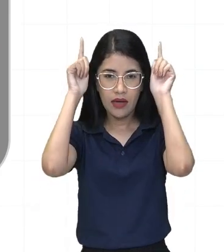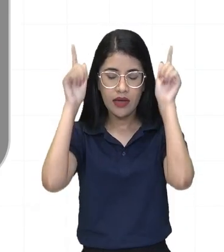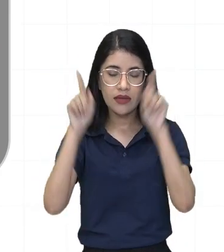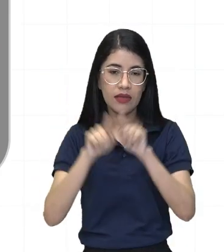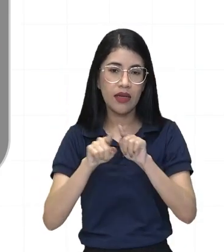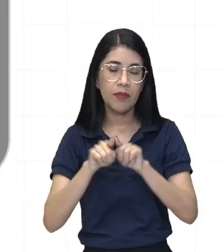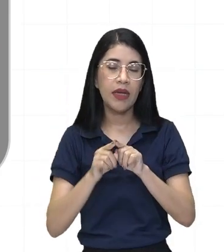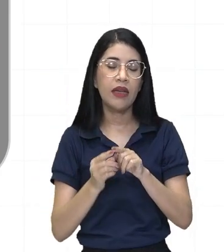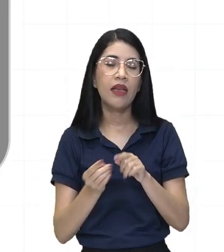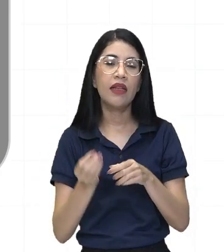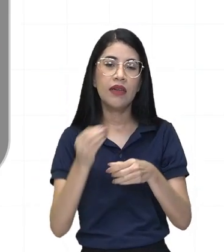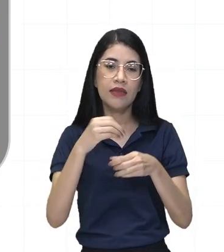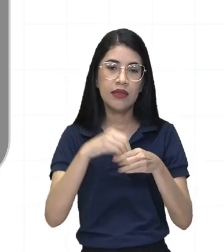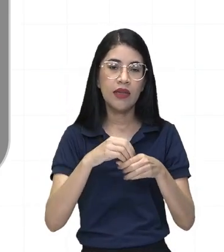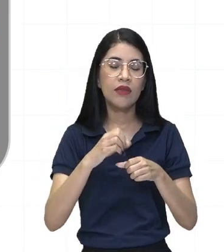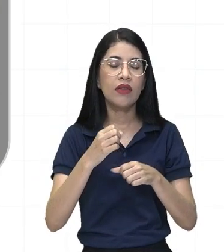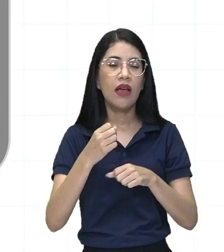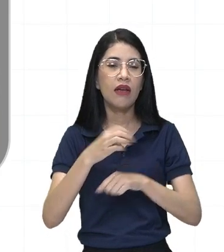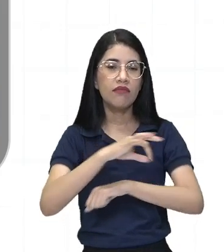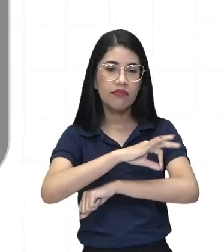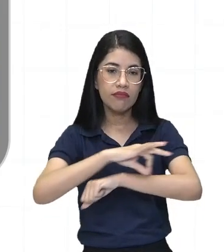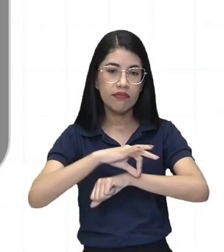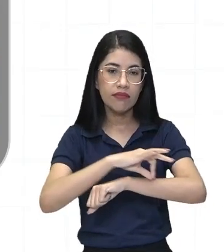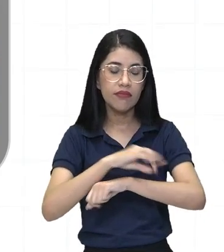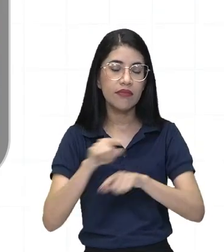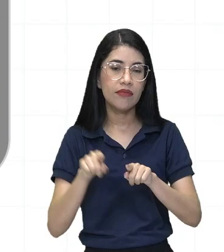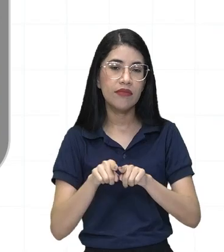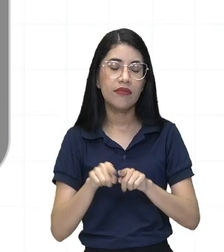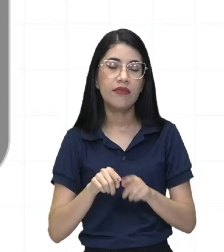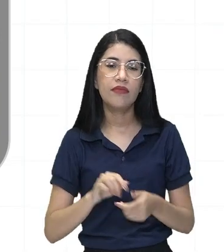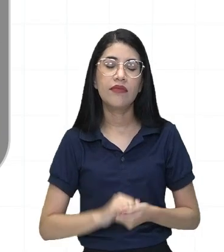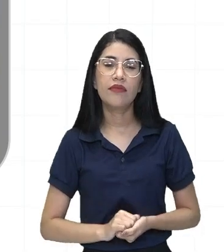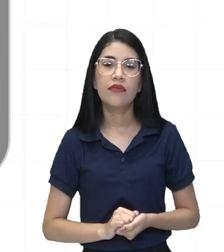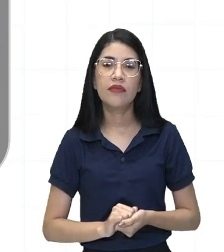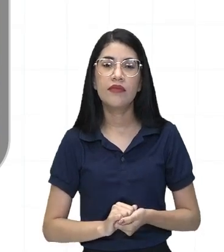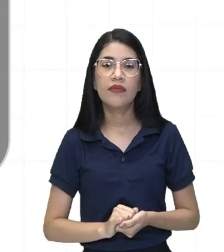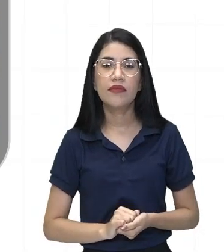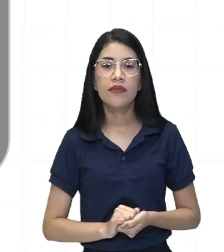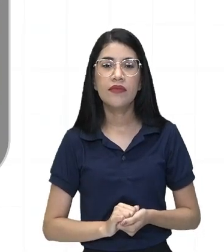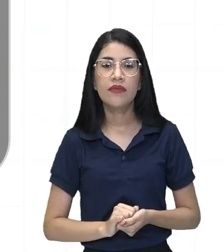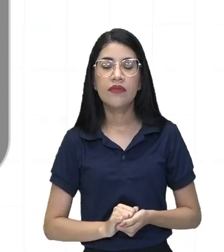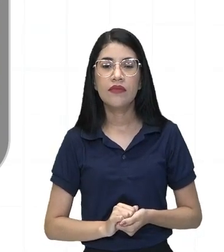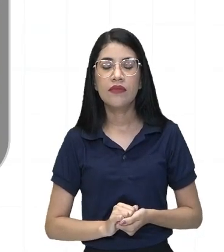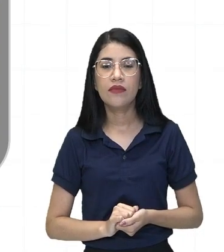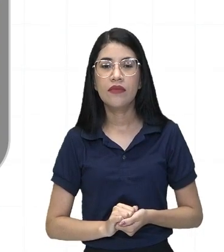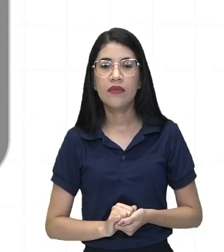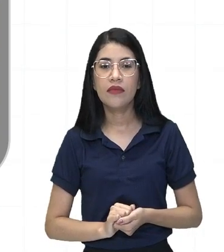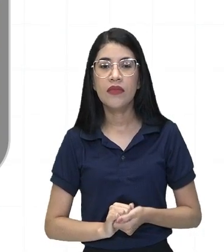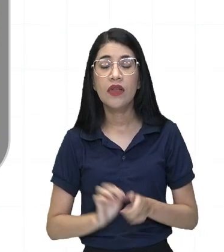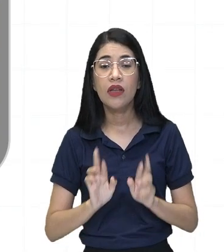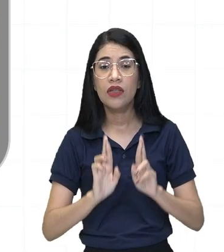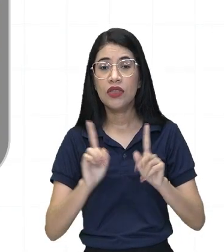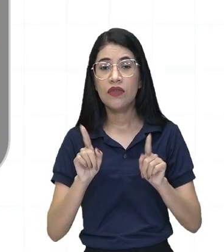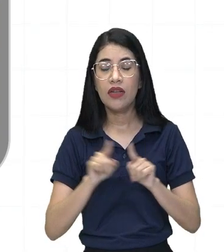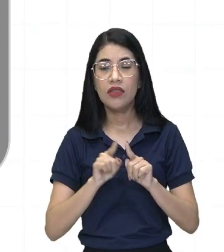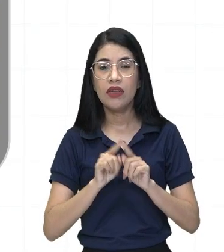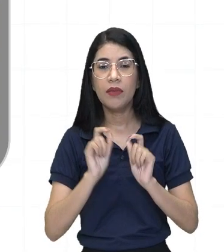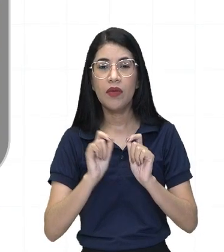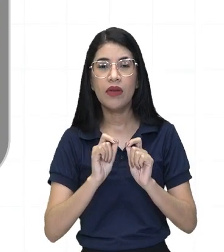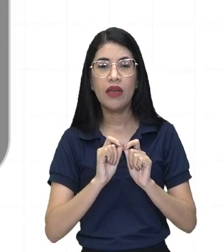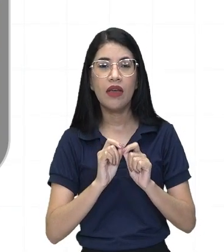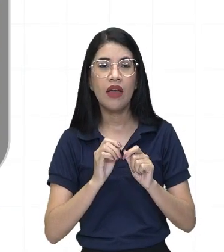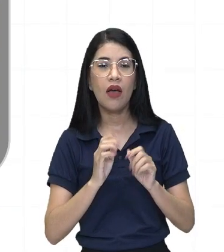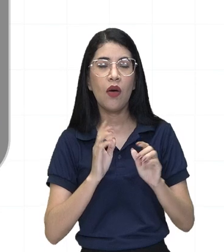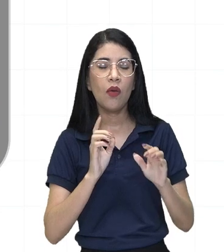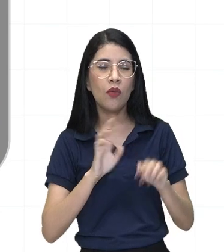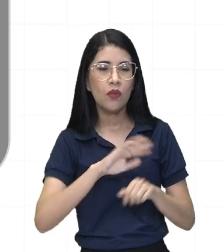faziam parte dessa arquitetura. Outra coisa que faz a diferencial é justamente essas entradas que são